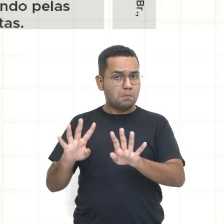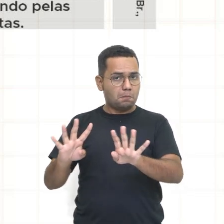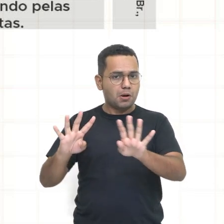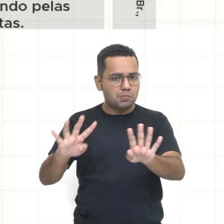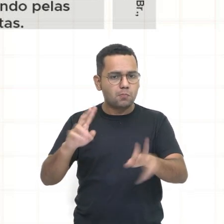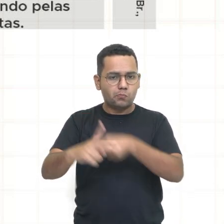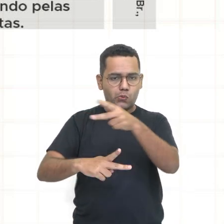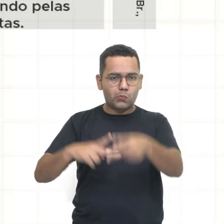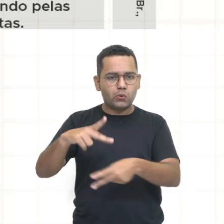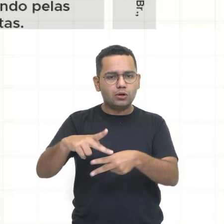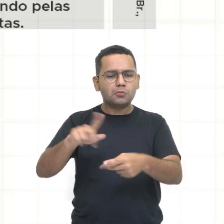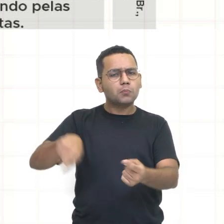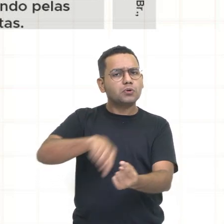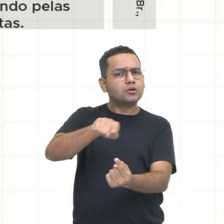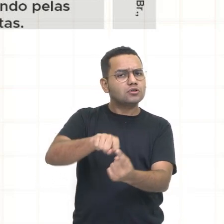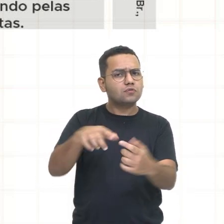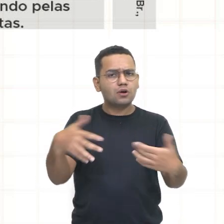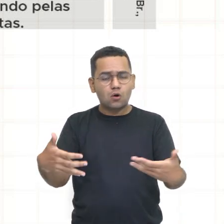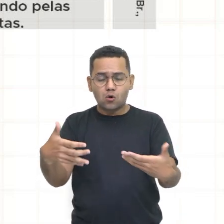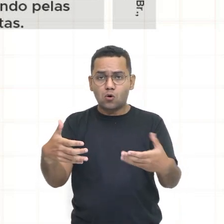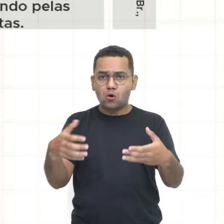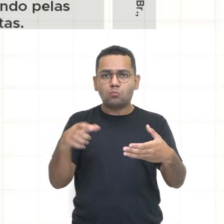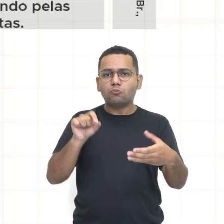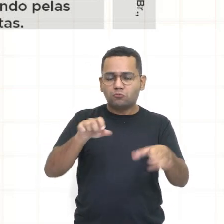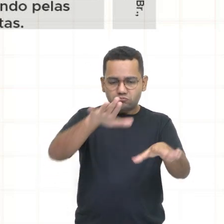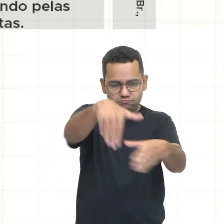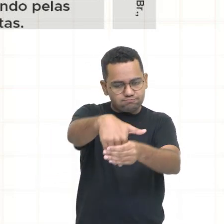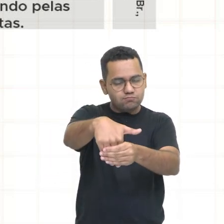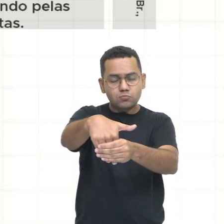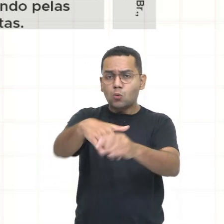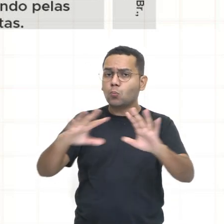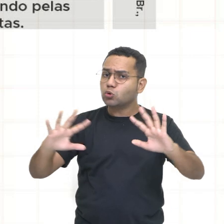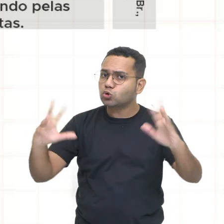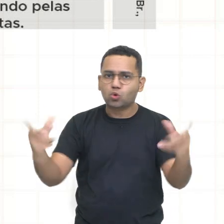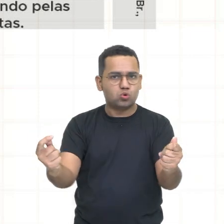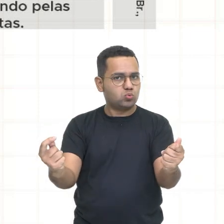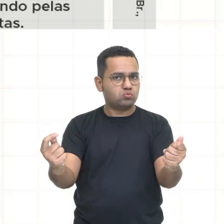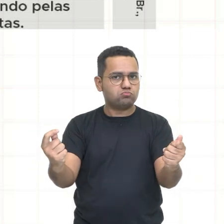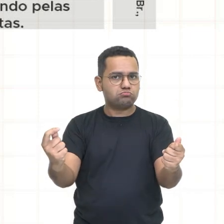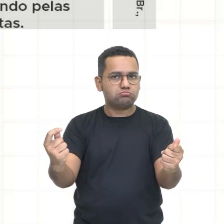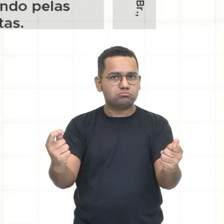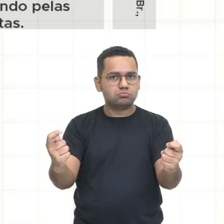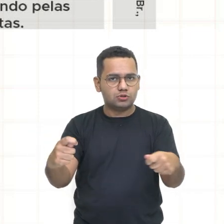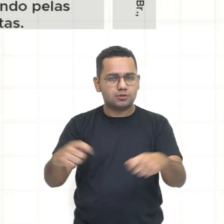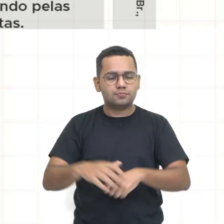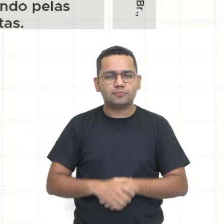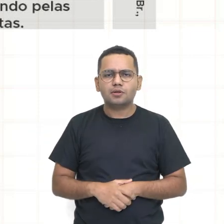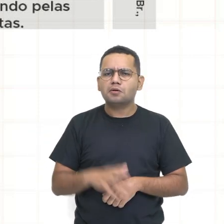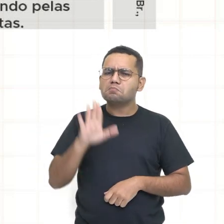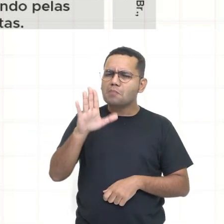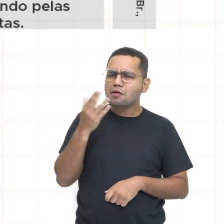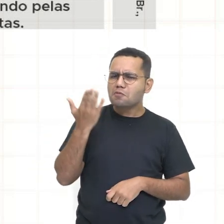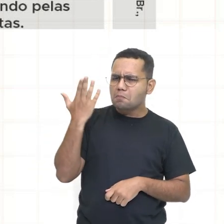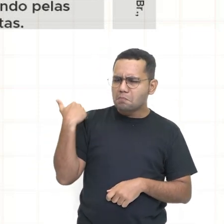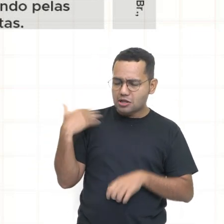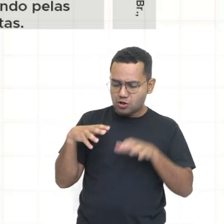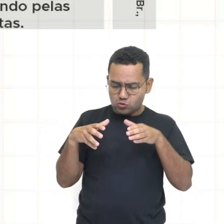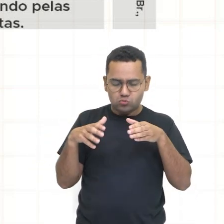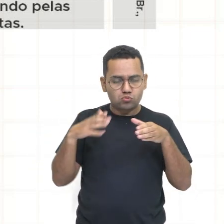que visava a realização de eleições diretas. Lembrem que no regime civil-militar nós temos